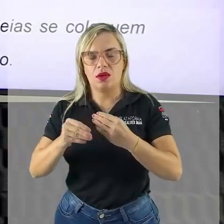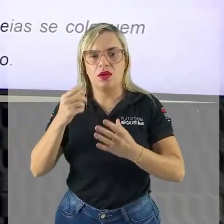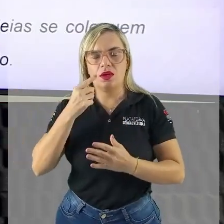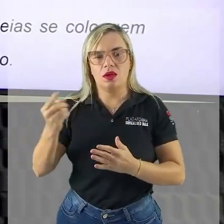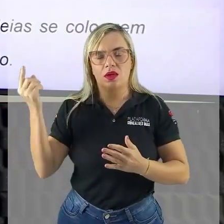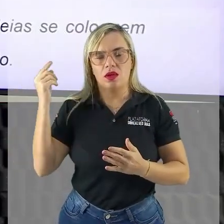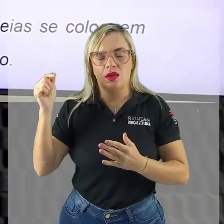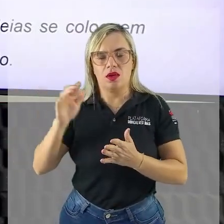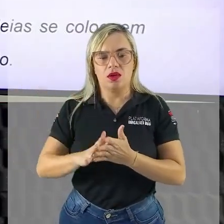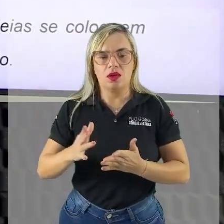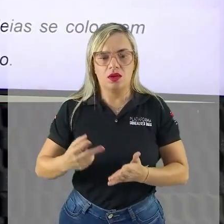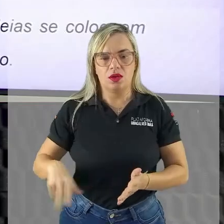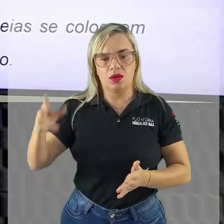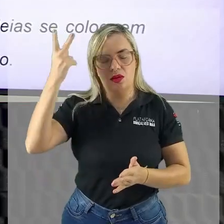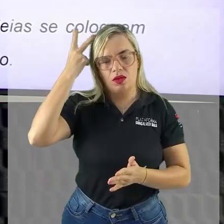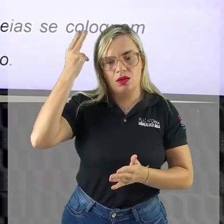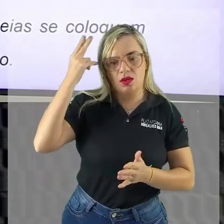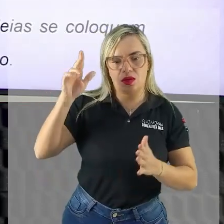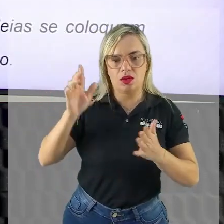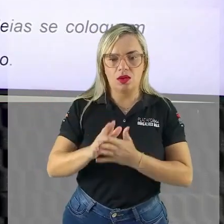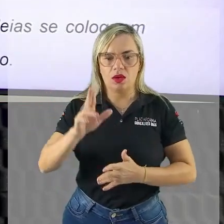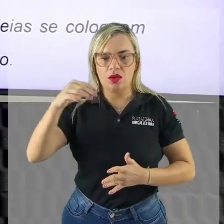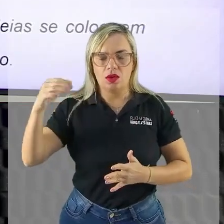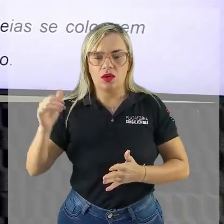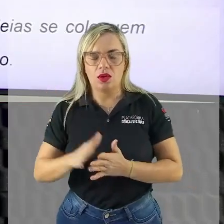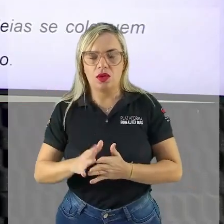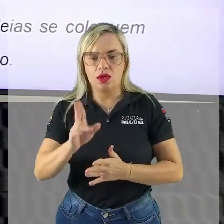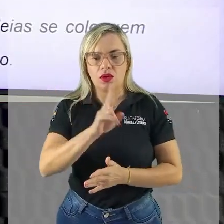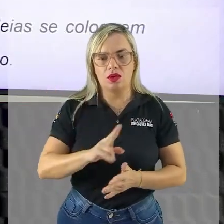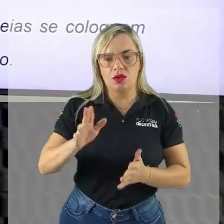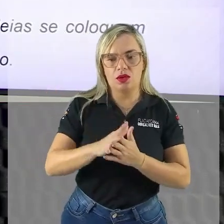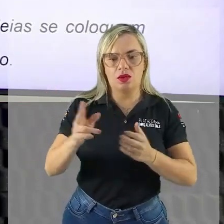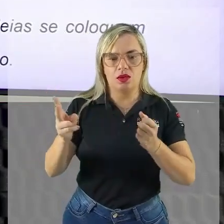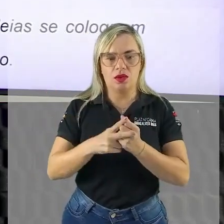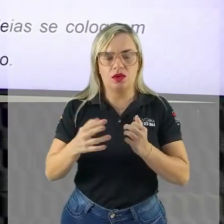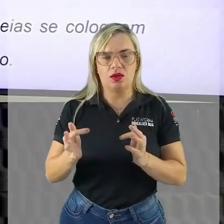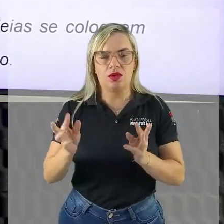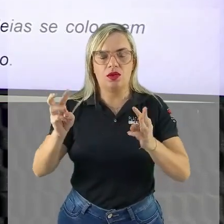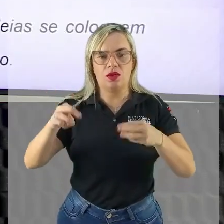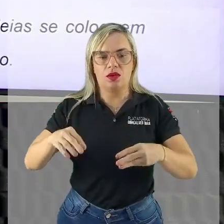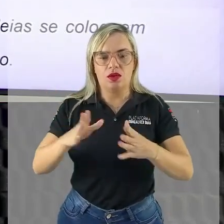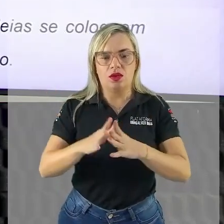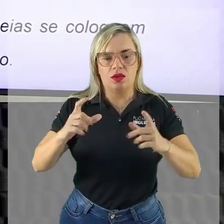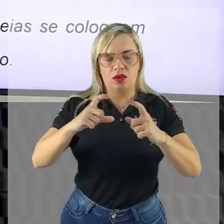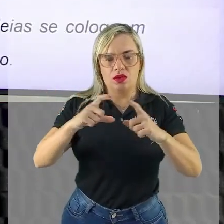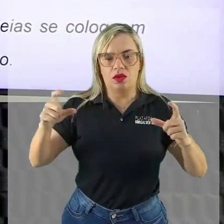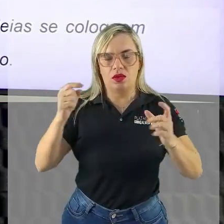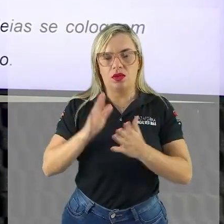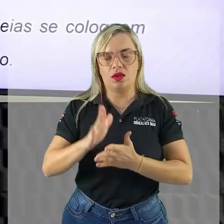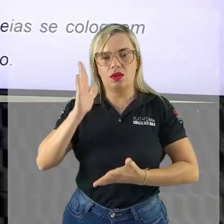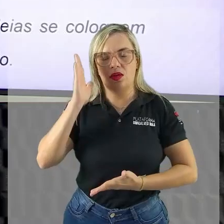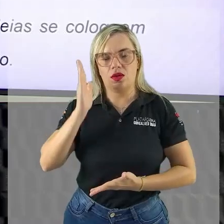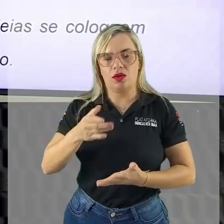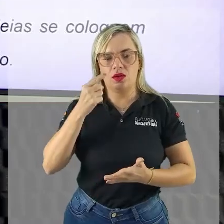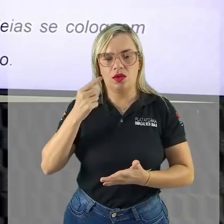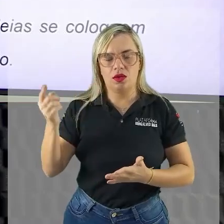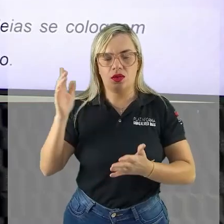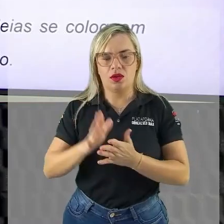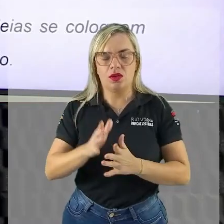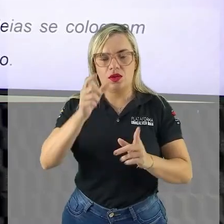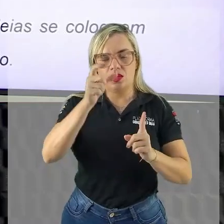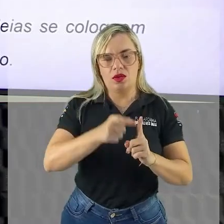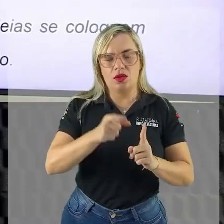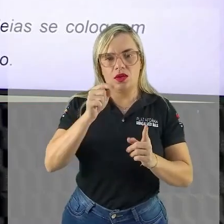tá? Como norma geral, nunca coloco o verbo no final da frase, é óbvio, né? Se a ordem direta é sujeito,